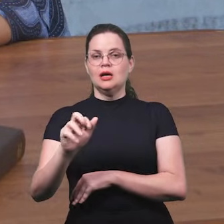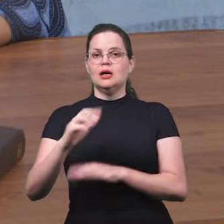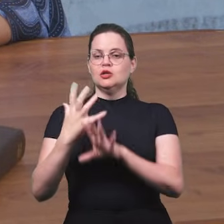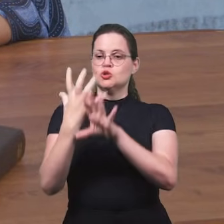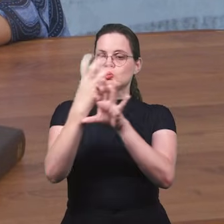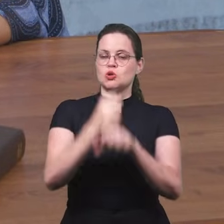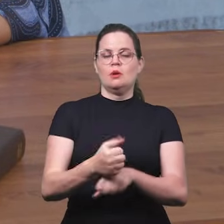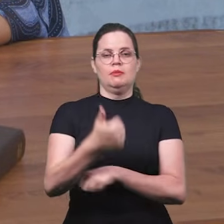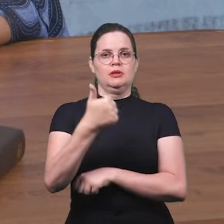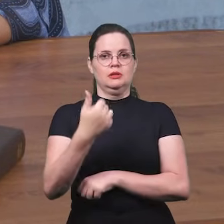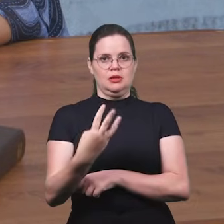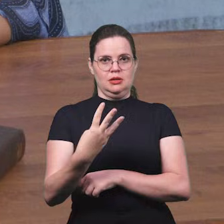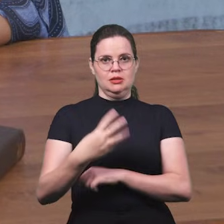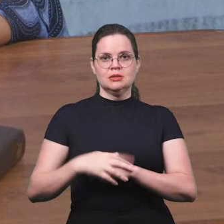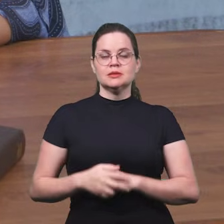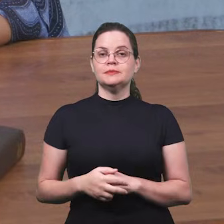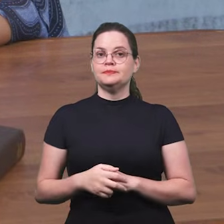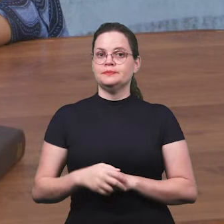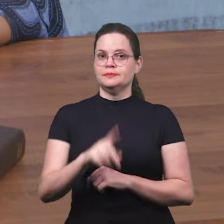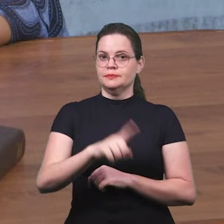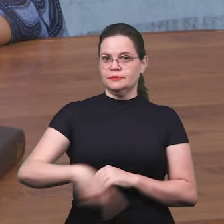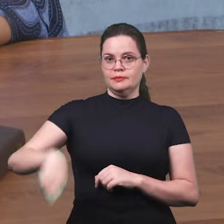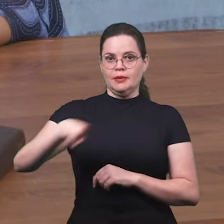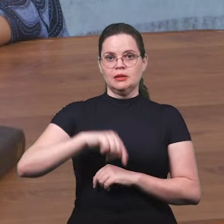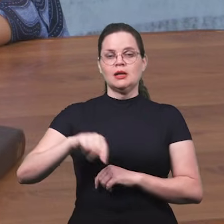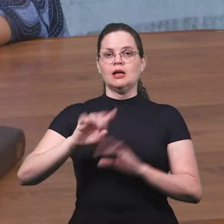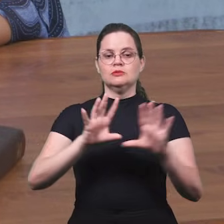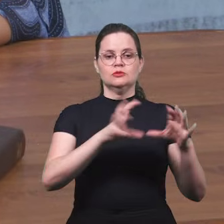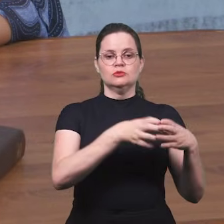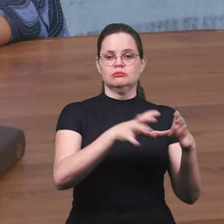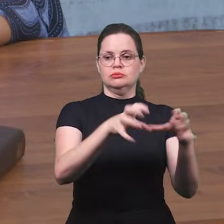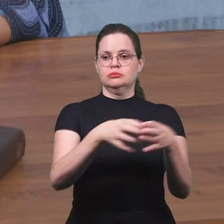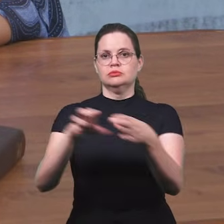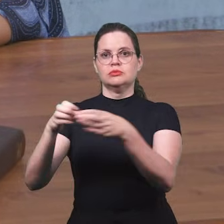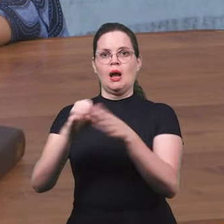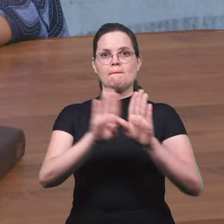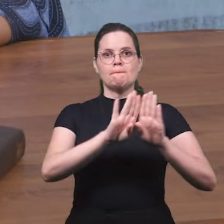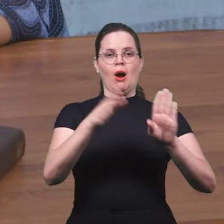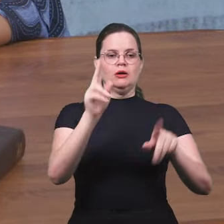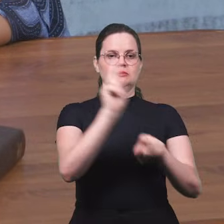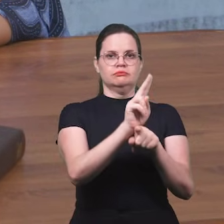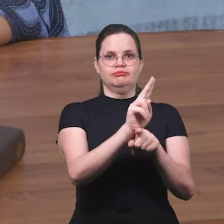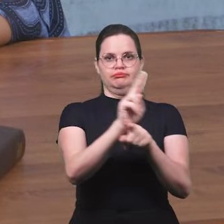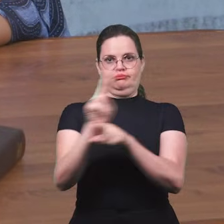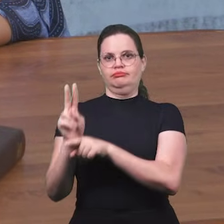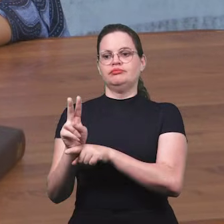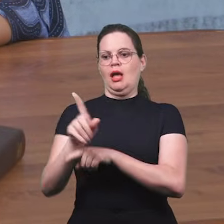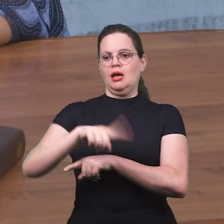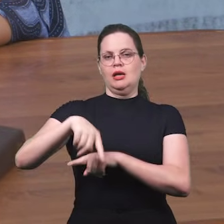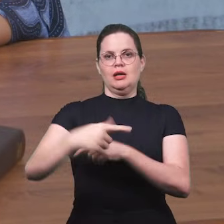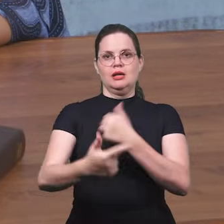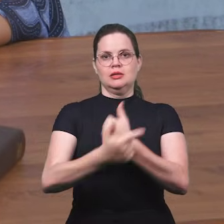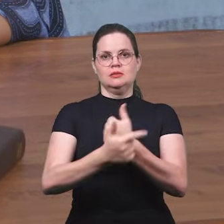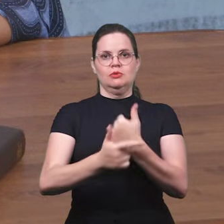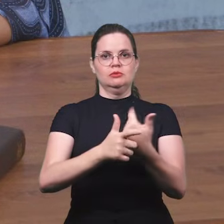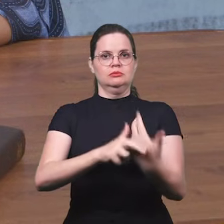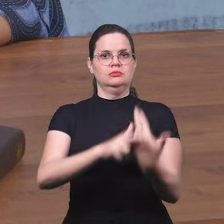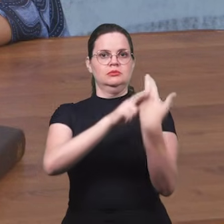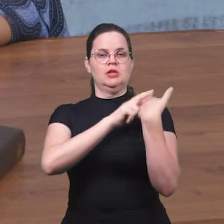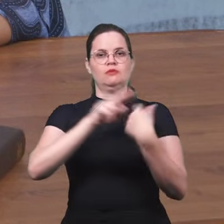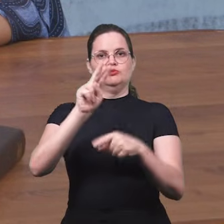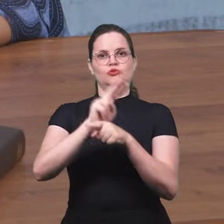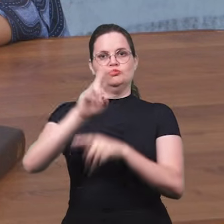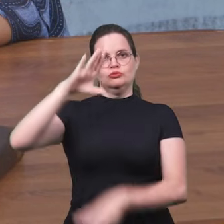13. Destes se fizeram as turmas dos porteiros, entre os chefes dos homens da